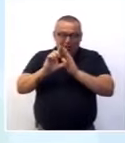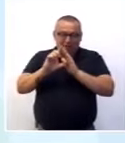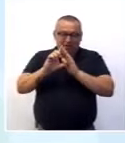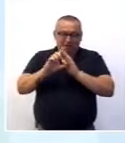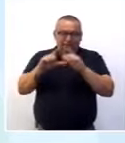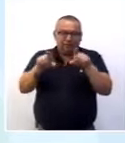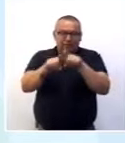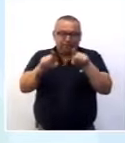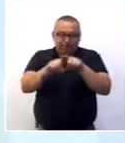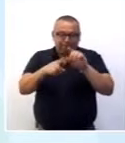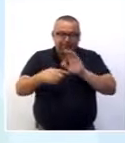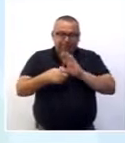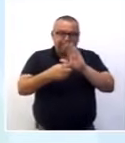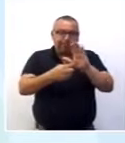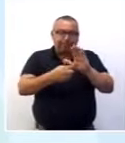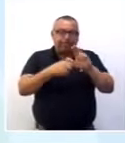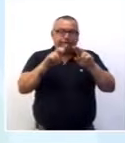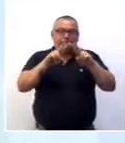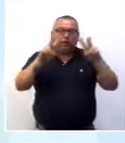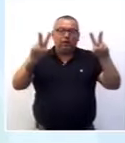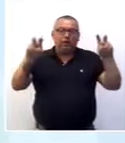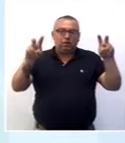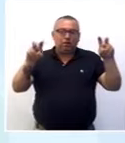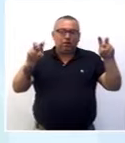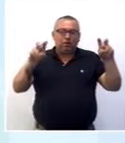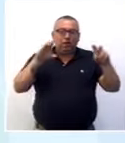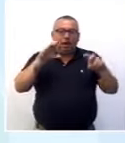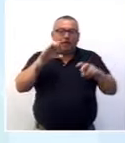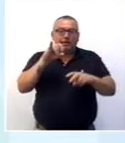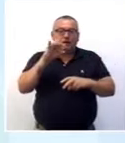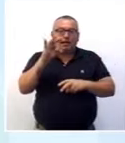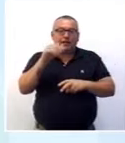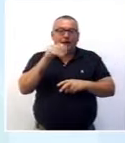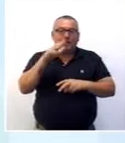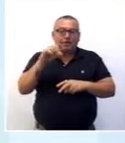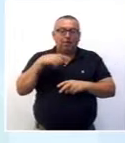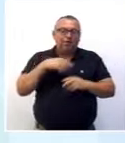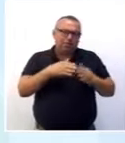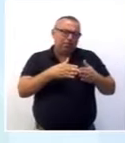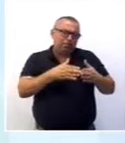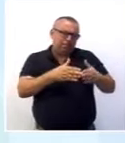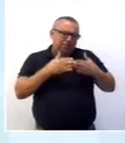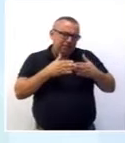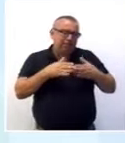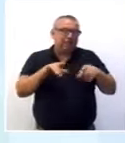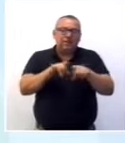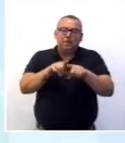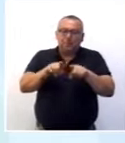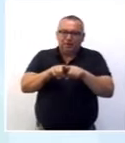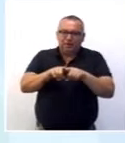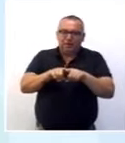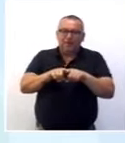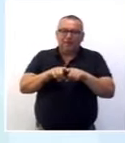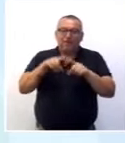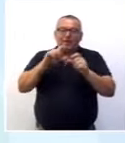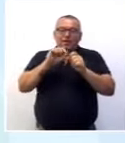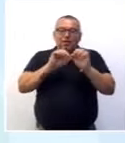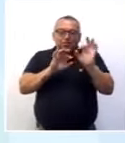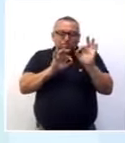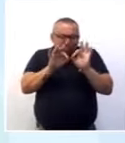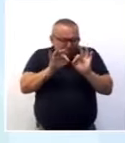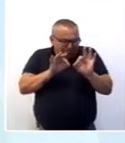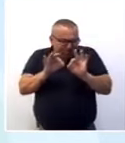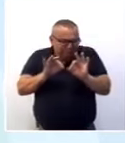aqui também uma citação, né, que eu tomei emprestada, né, dei uma